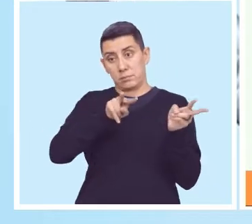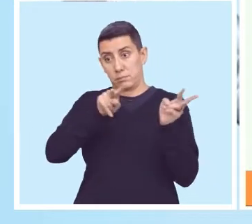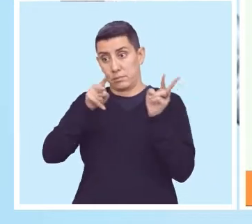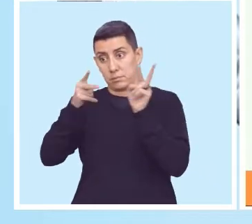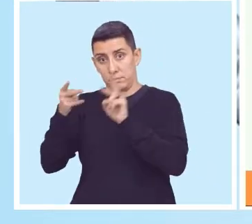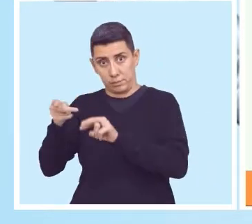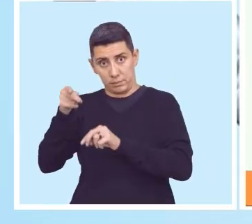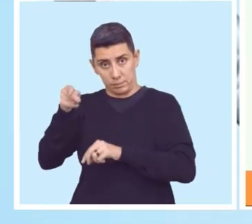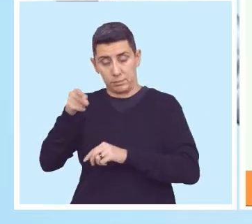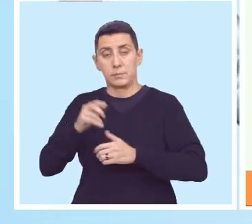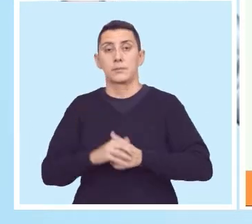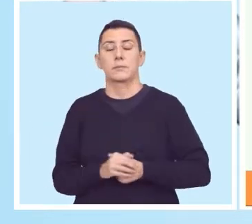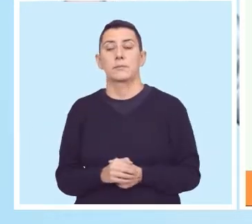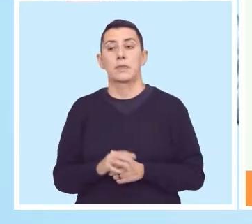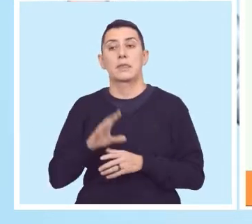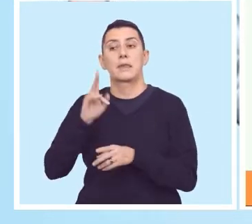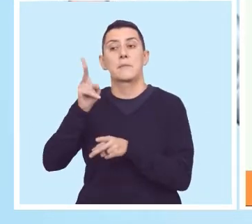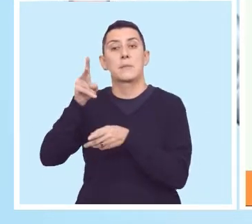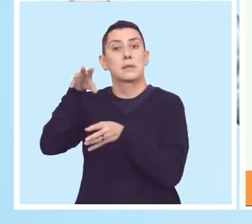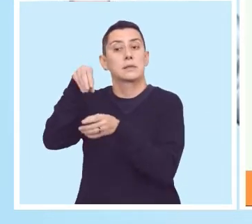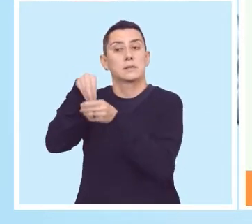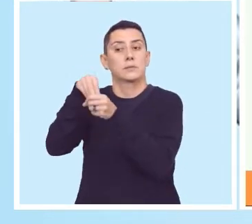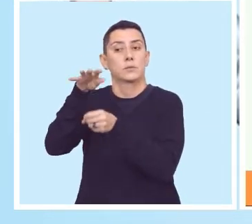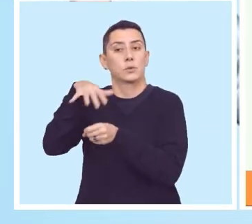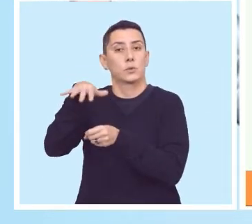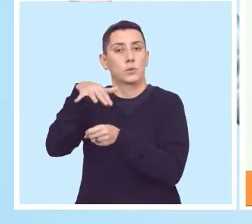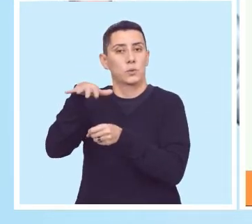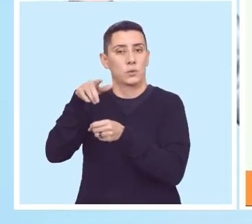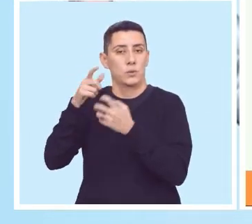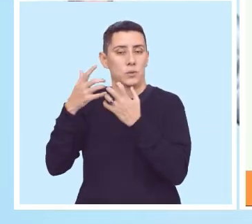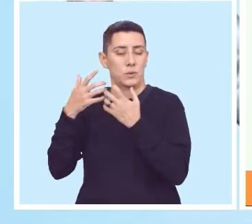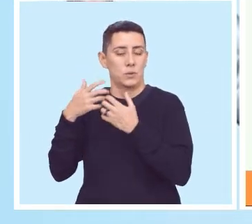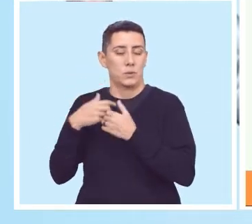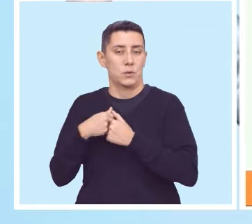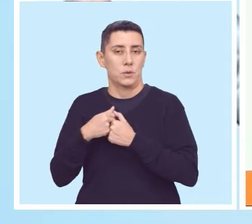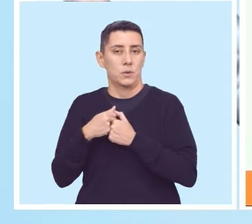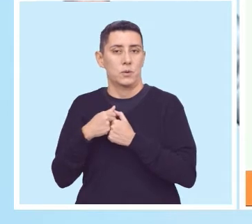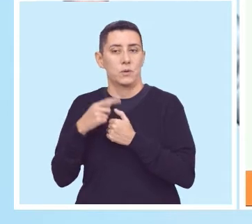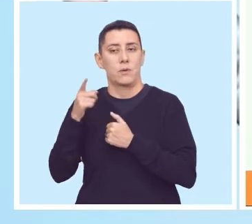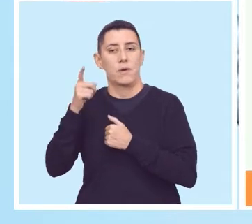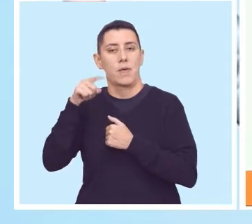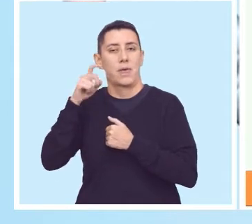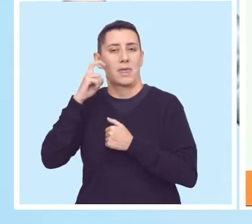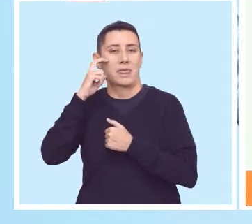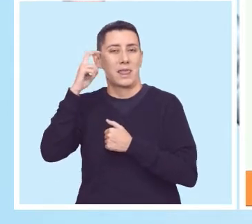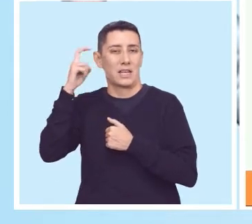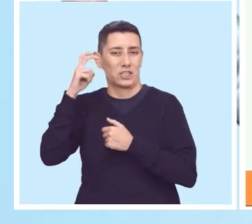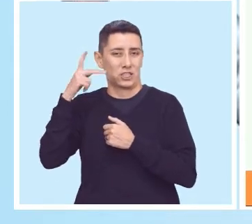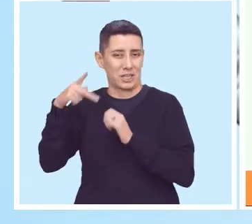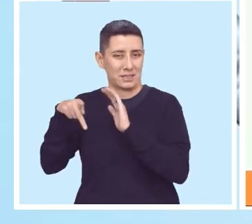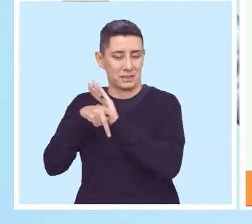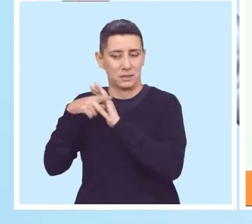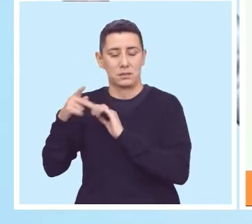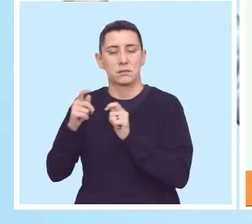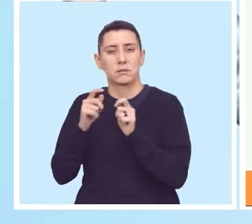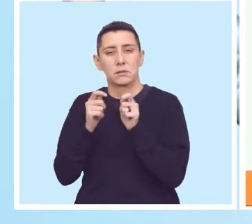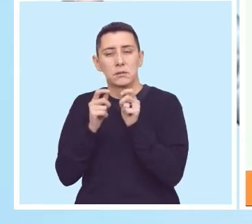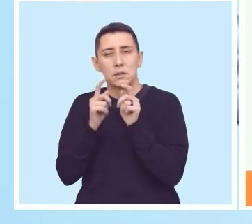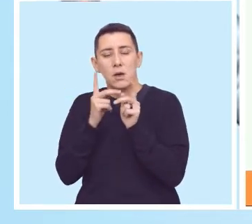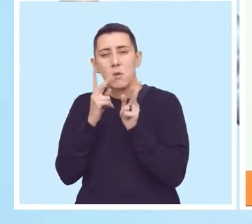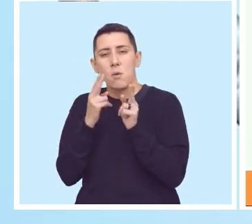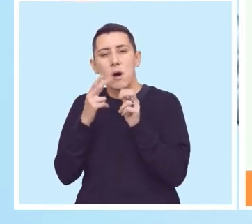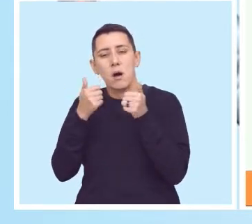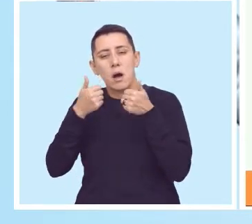Cloud, e lá dentro os serviços de IA, os modelos que foram treinados lá para o nosso